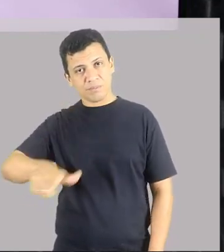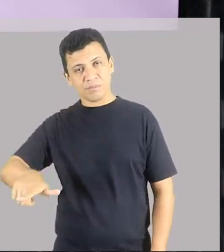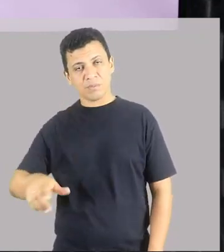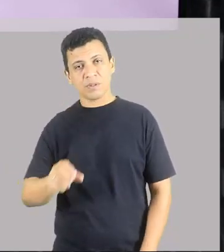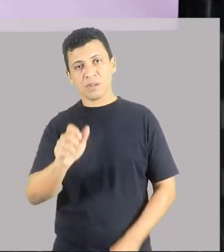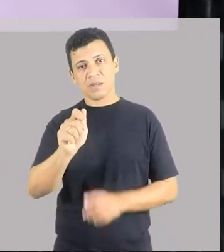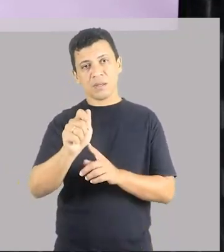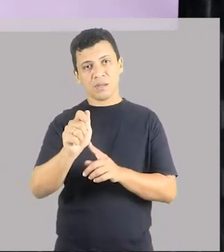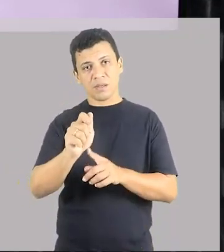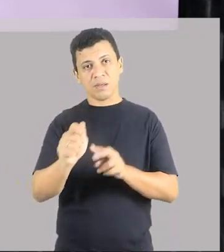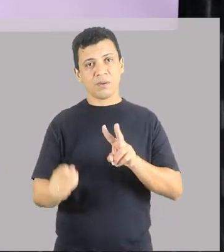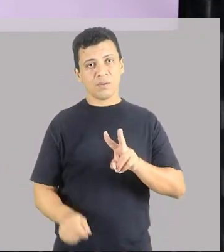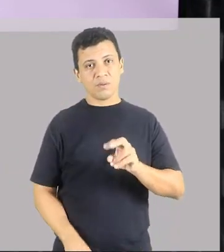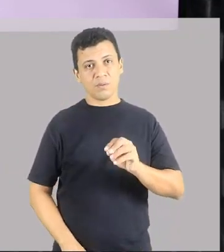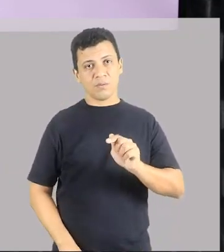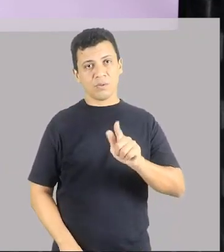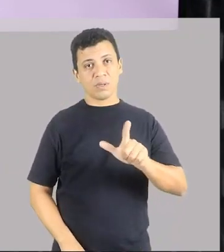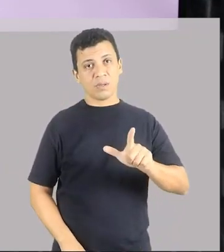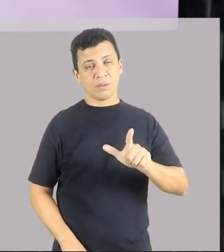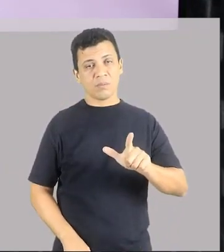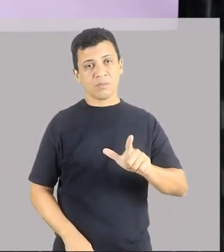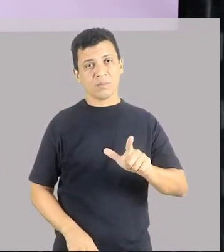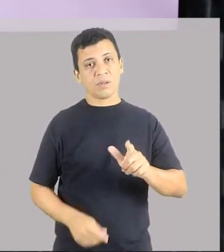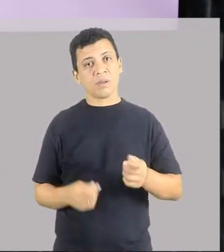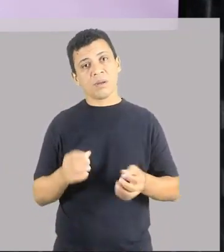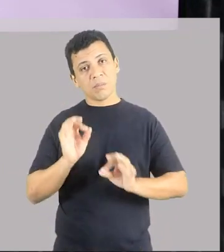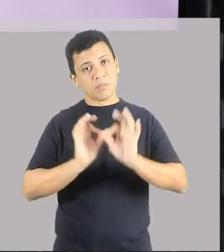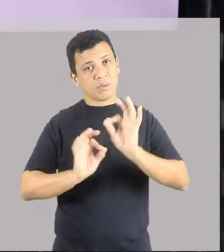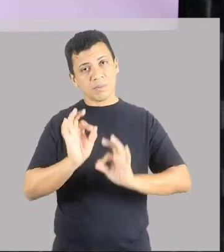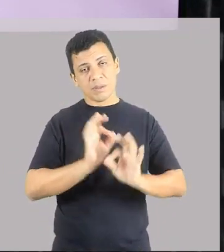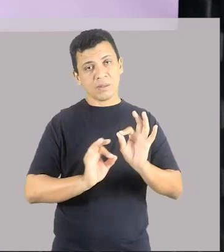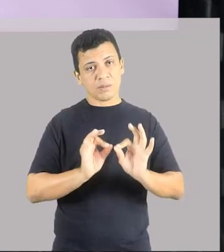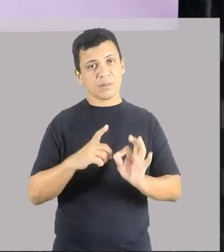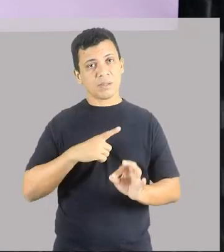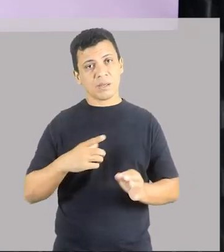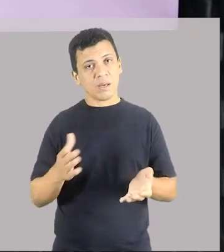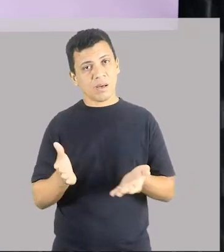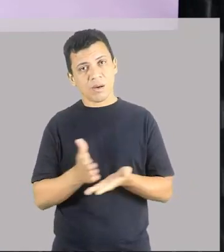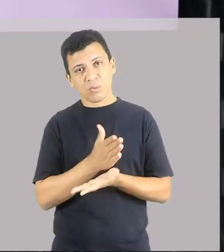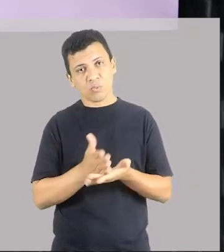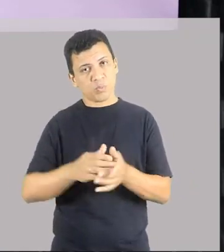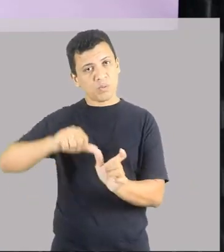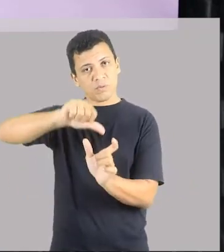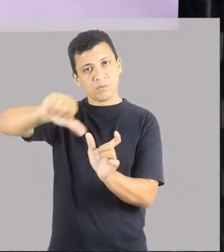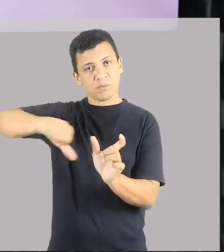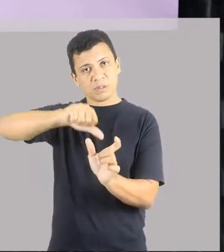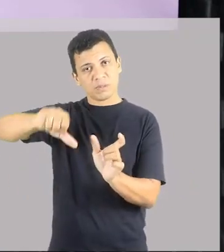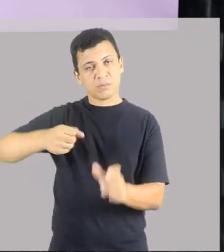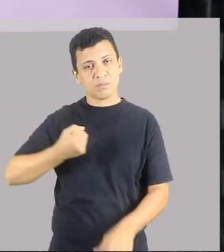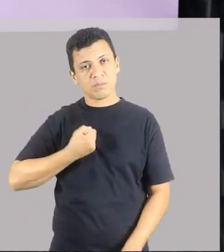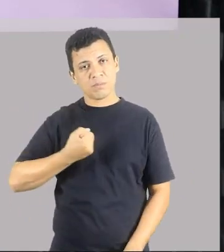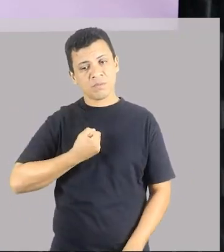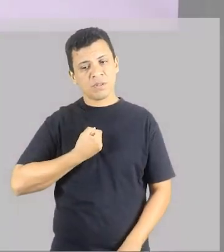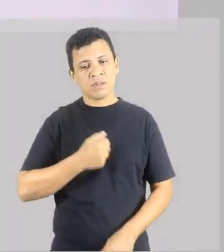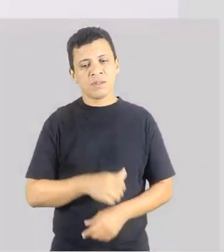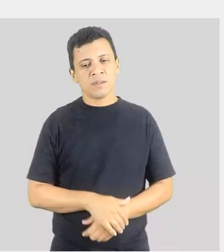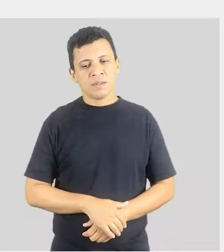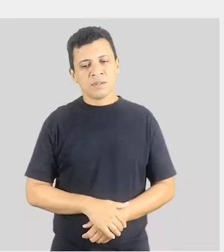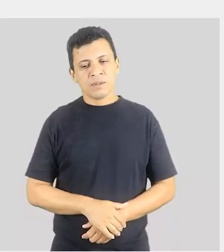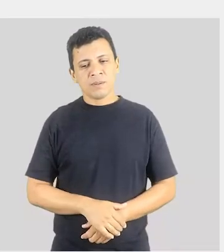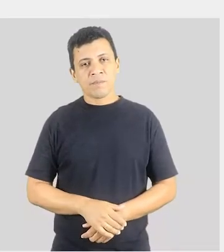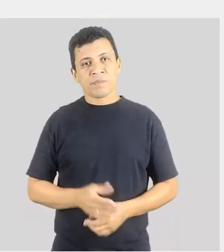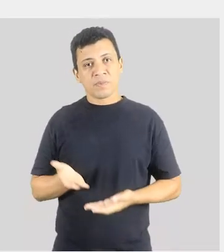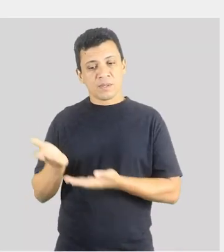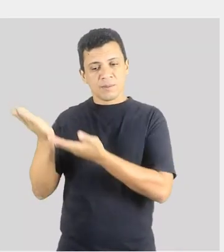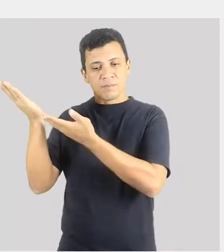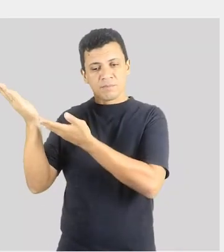temática que prepara o Radical para receber uma possível desinência no caso de número né que indica a flexão e é isso que tá nas